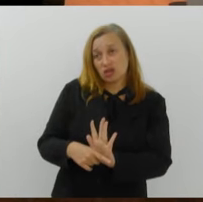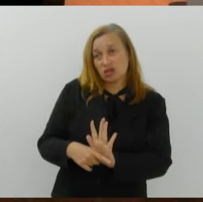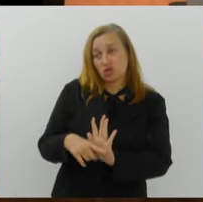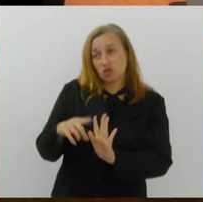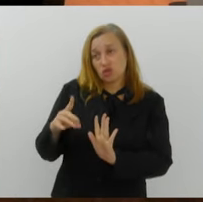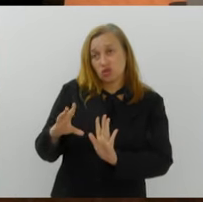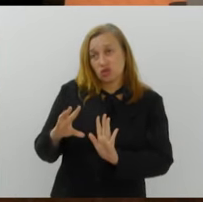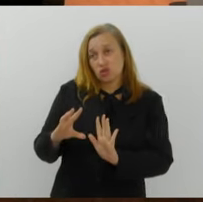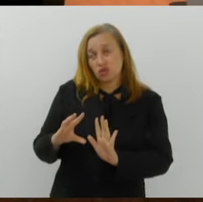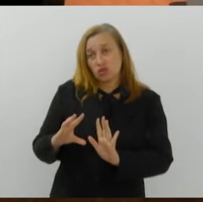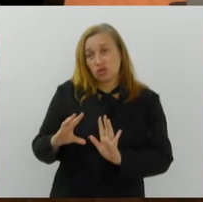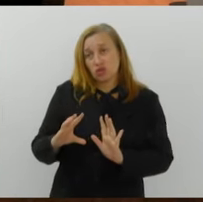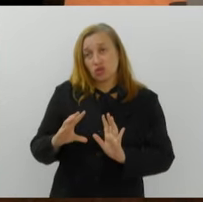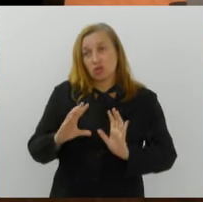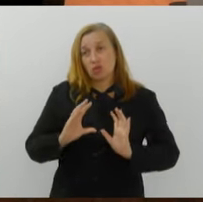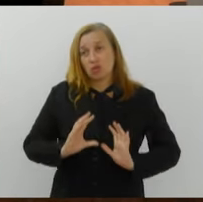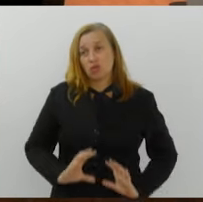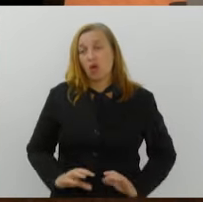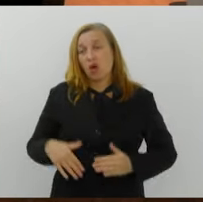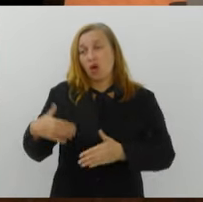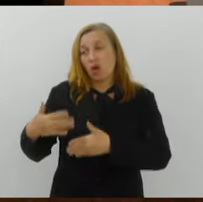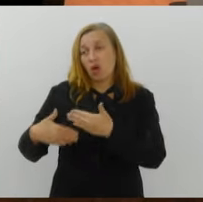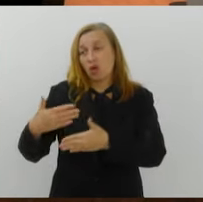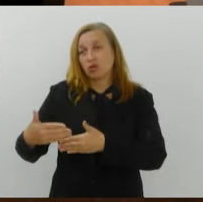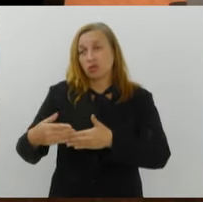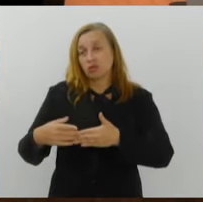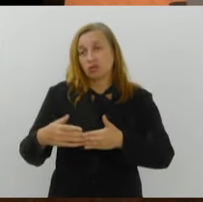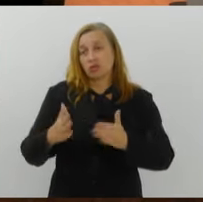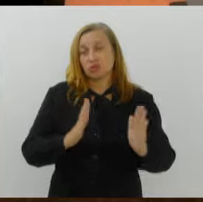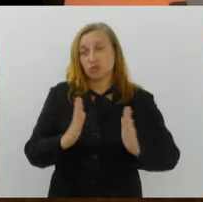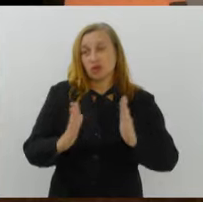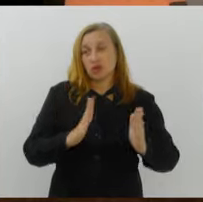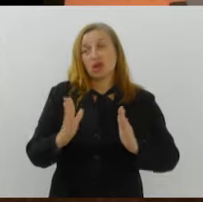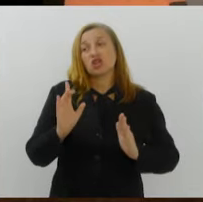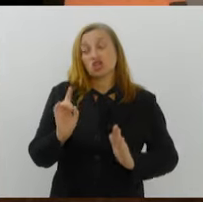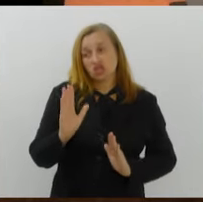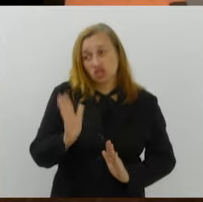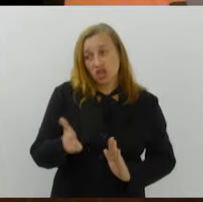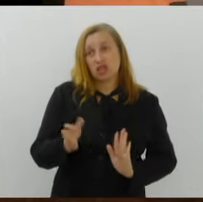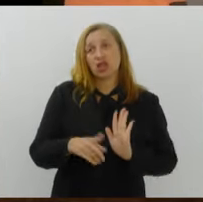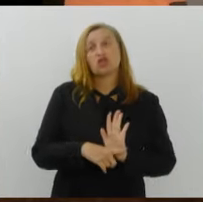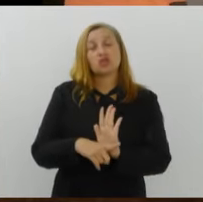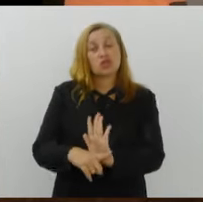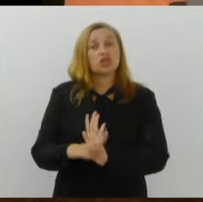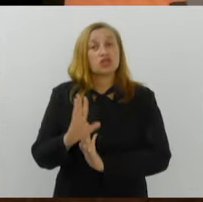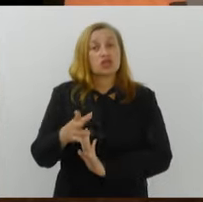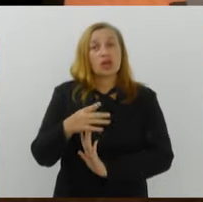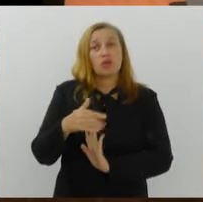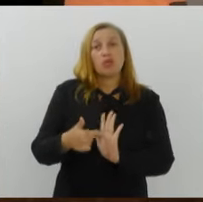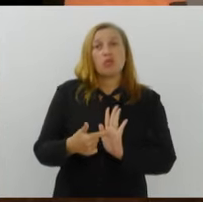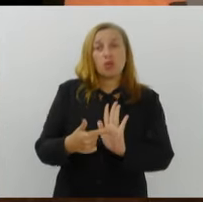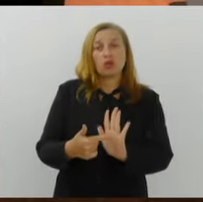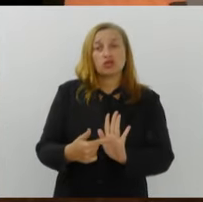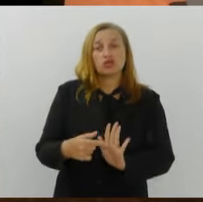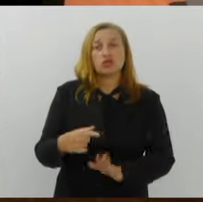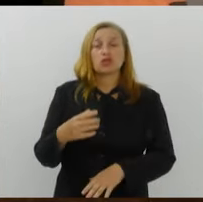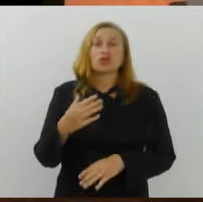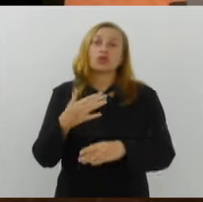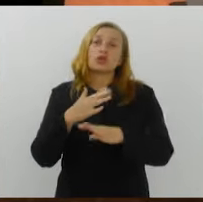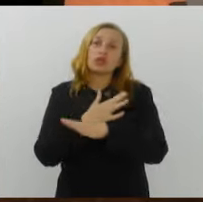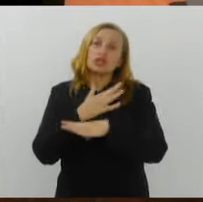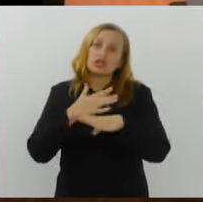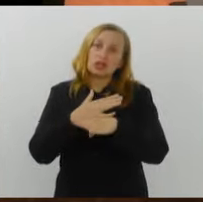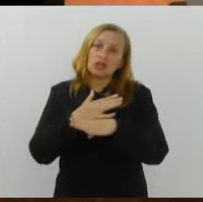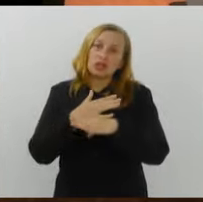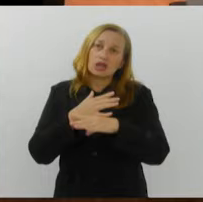aqui ao longo desse período, já está ajudando, já fala por si só, já mostra o que Niterói pode ter. É por